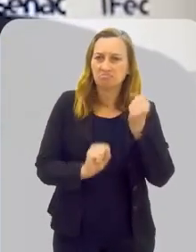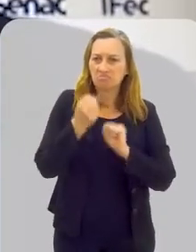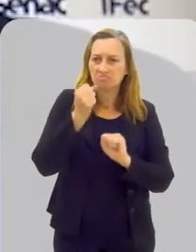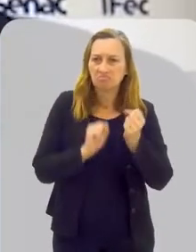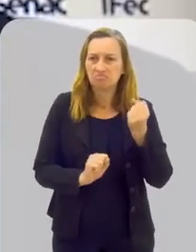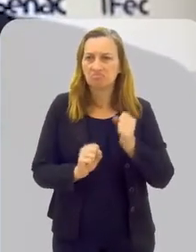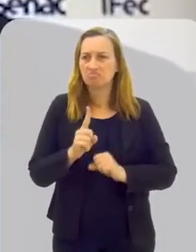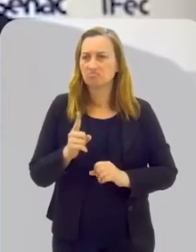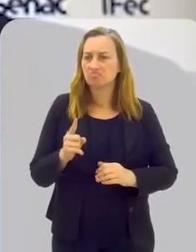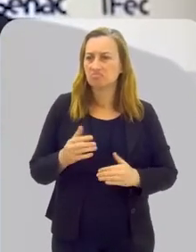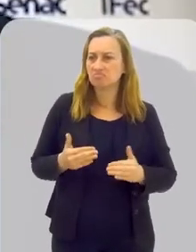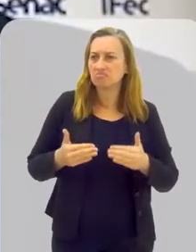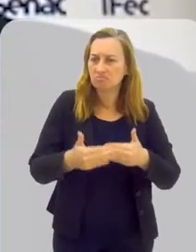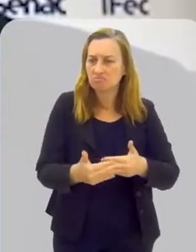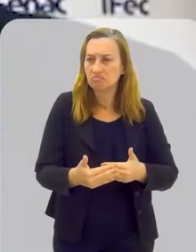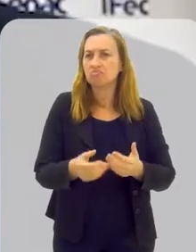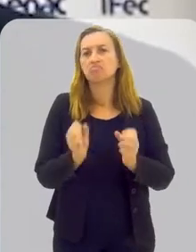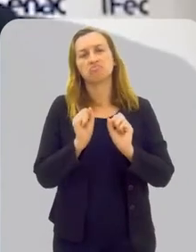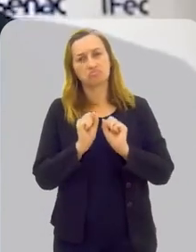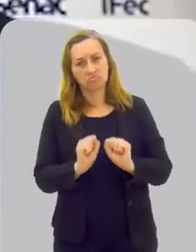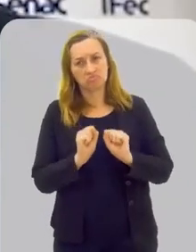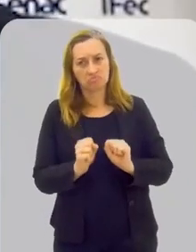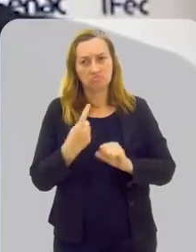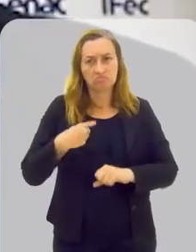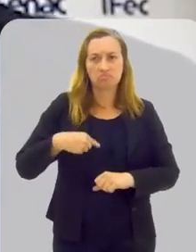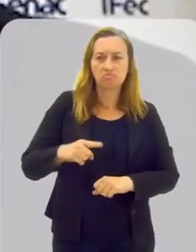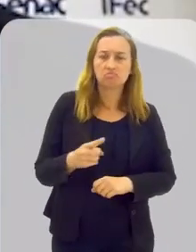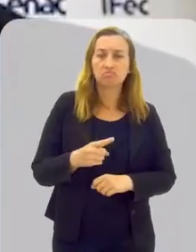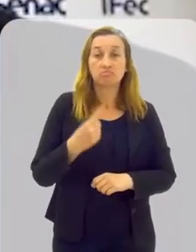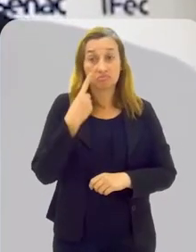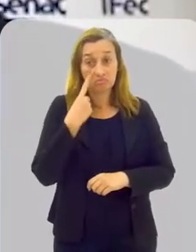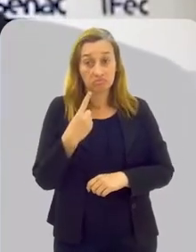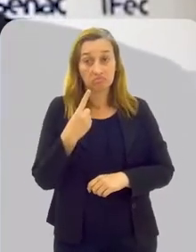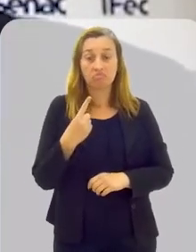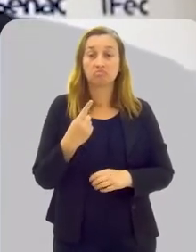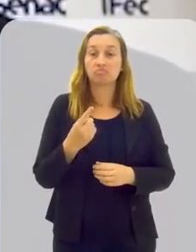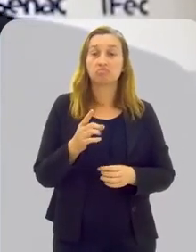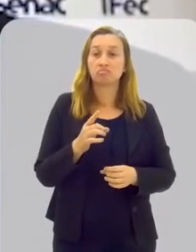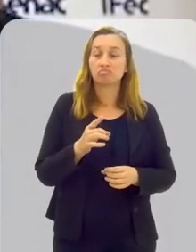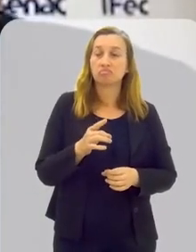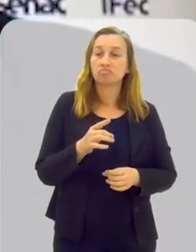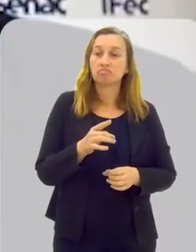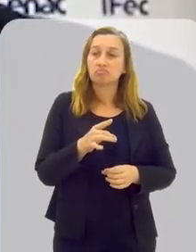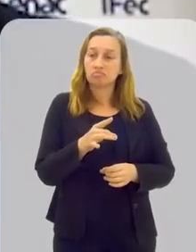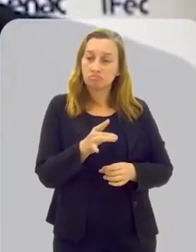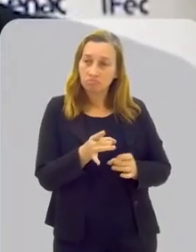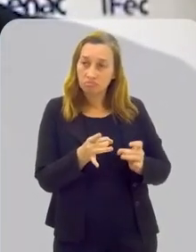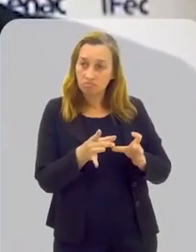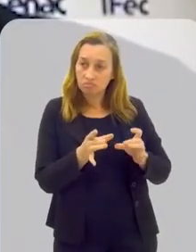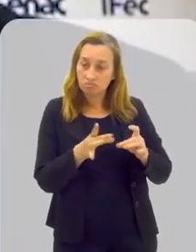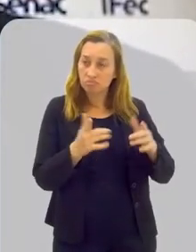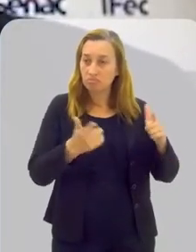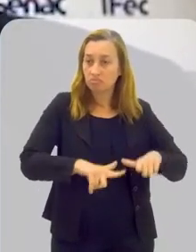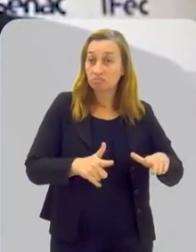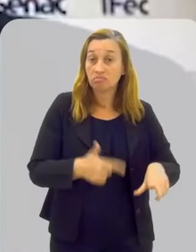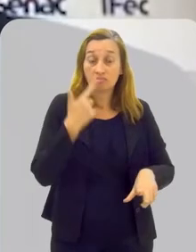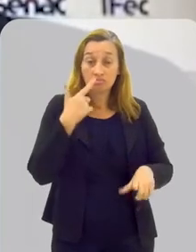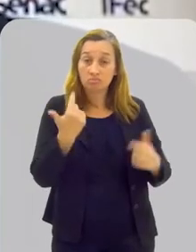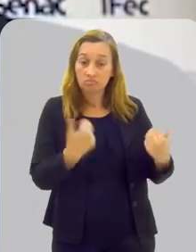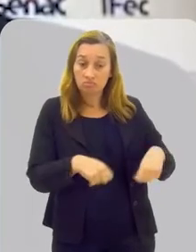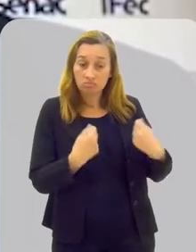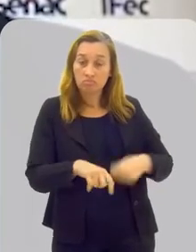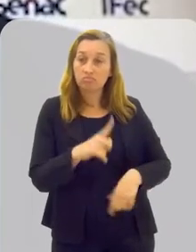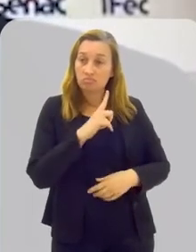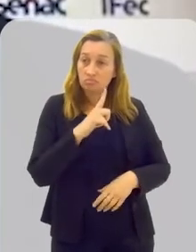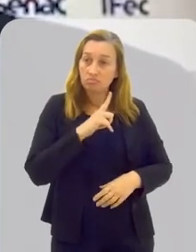da forma que gostaria a indústria não foi à frente como poderia ir e a gente viu que o comércio tinha esse